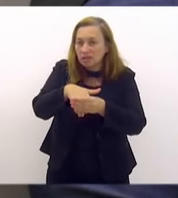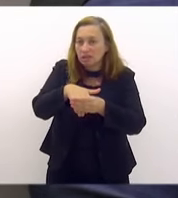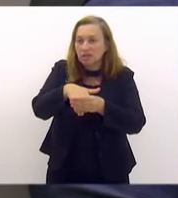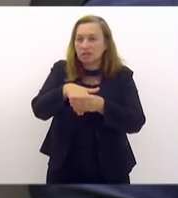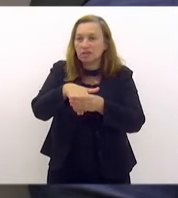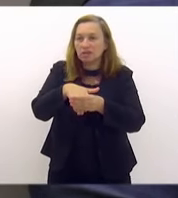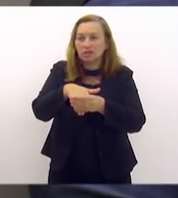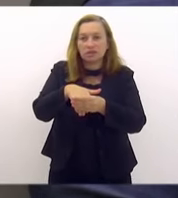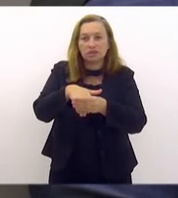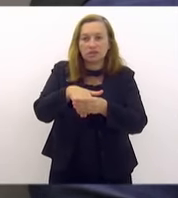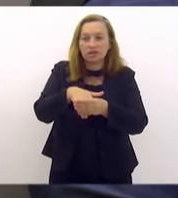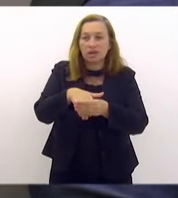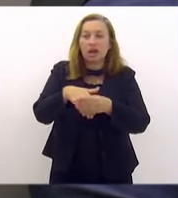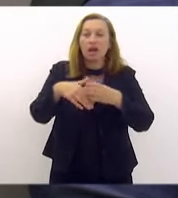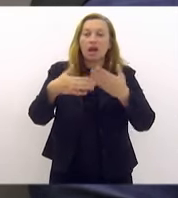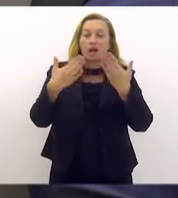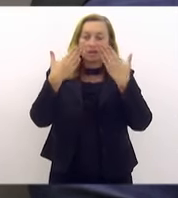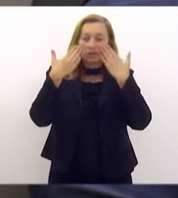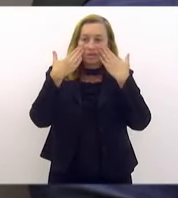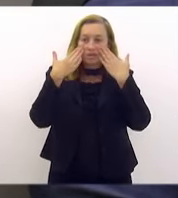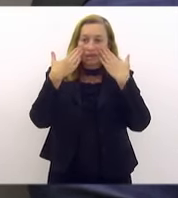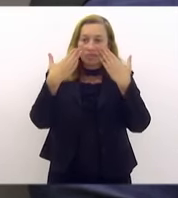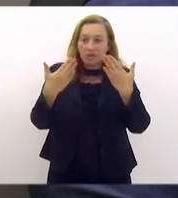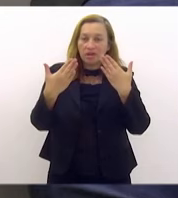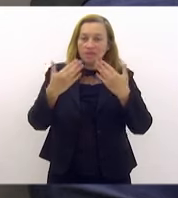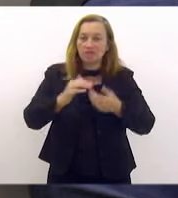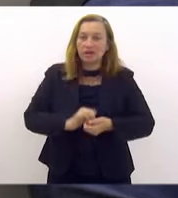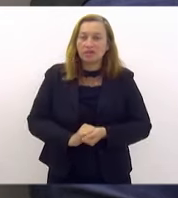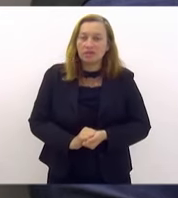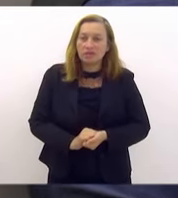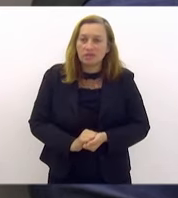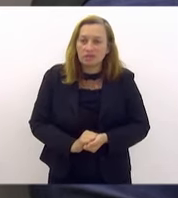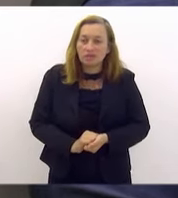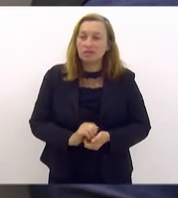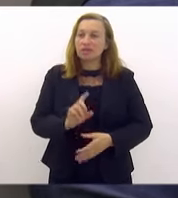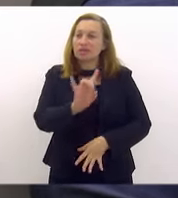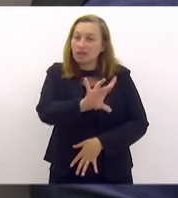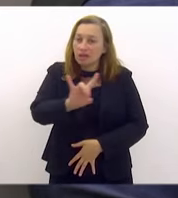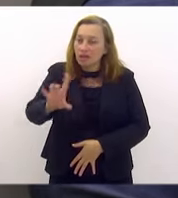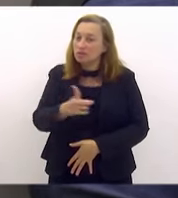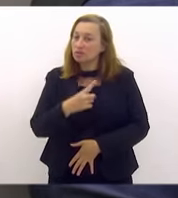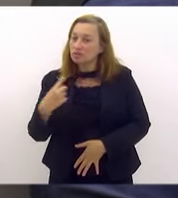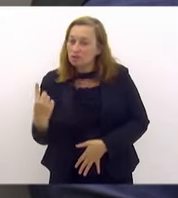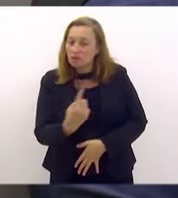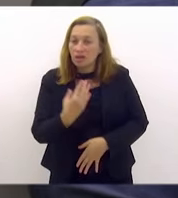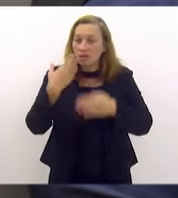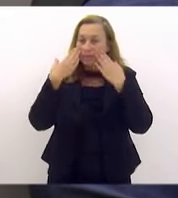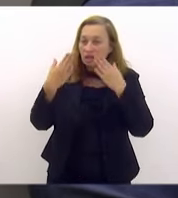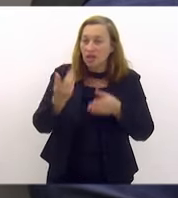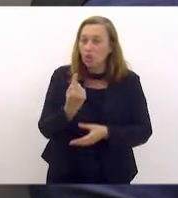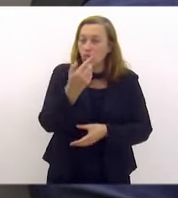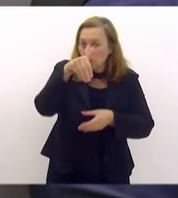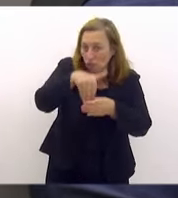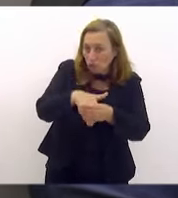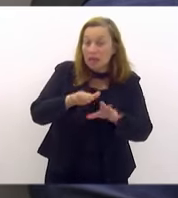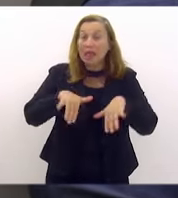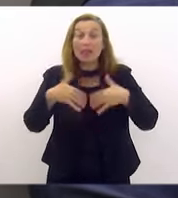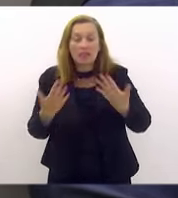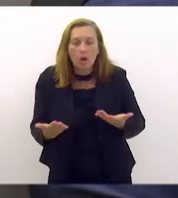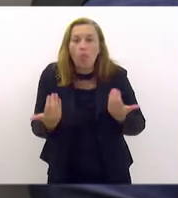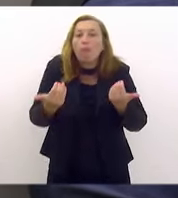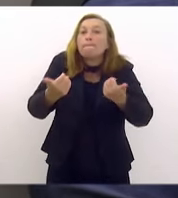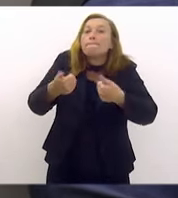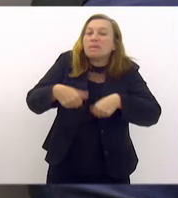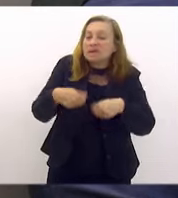ser apresentado pelo relator e cada um de nós vai apresentar um voto pro relatório então a gente